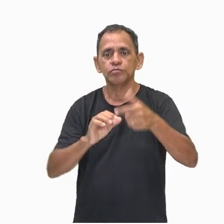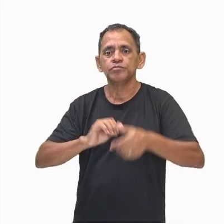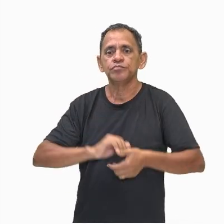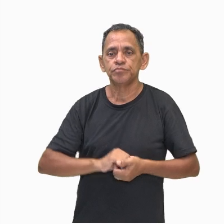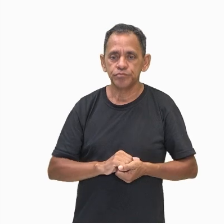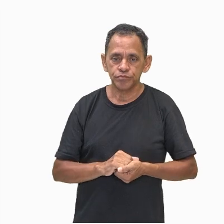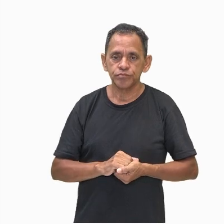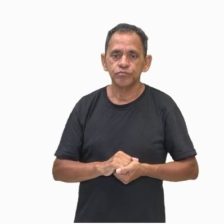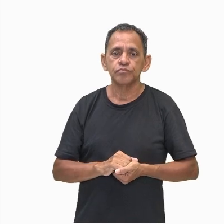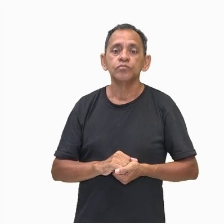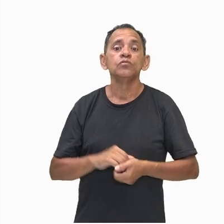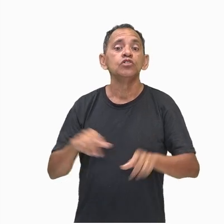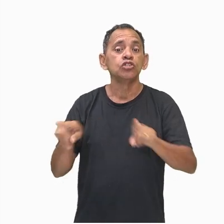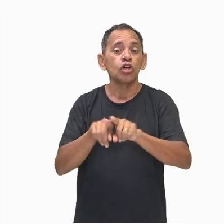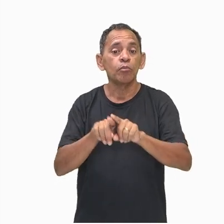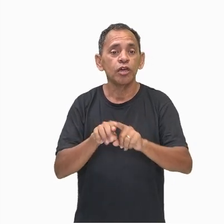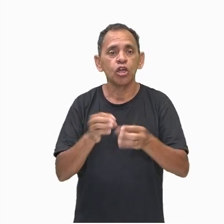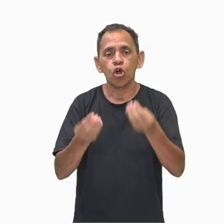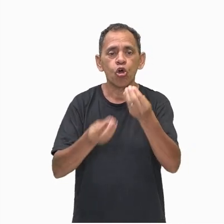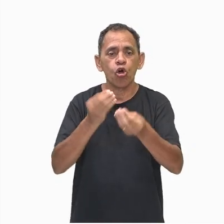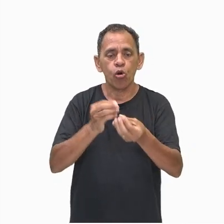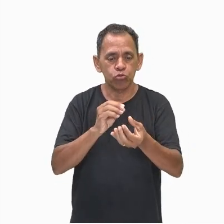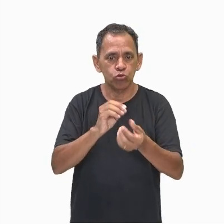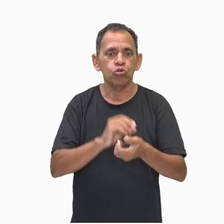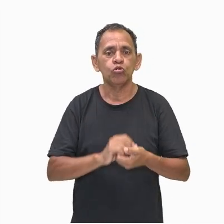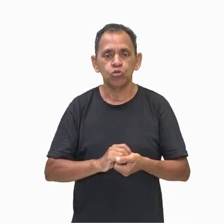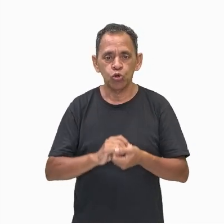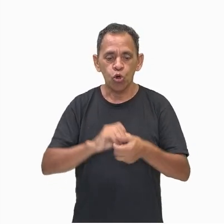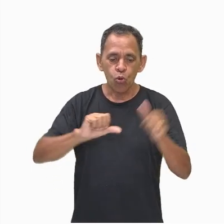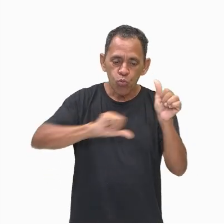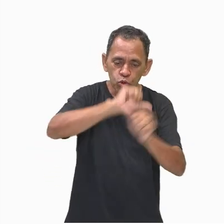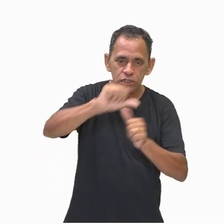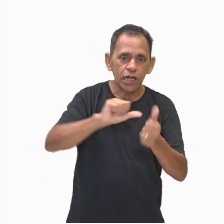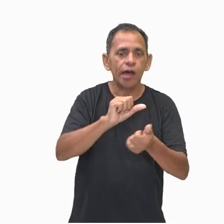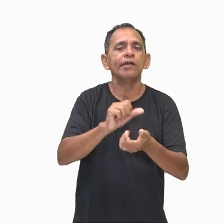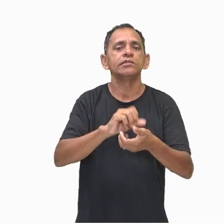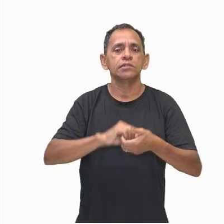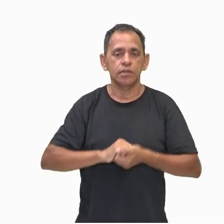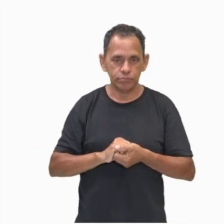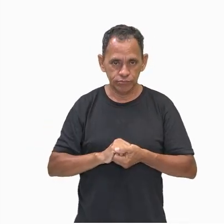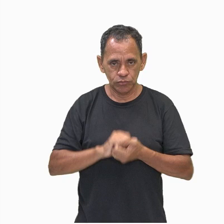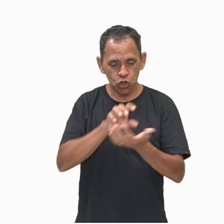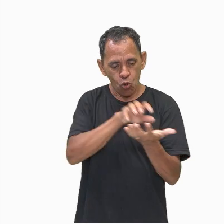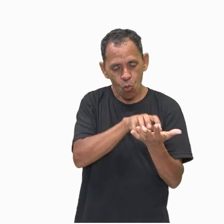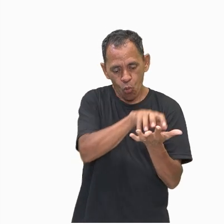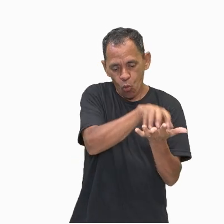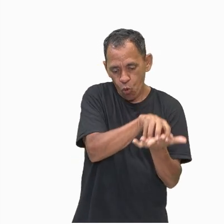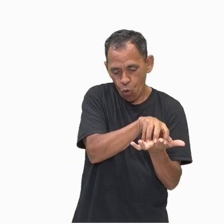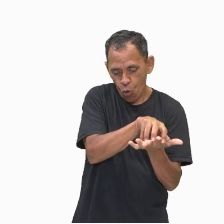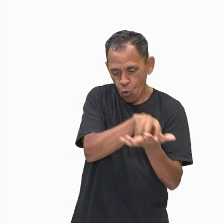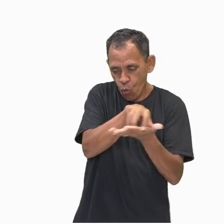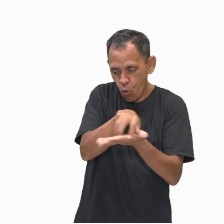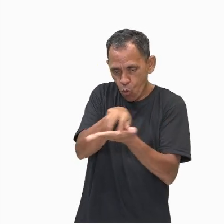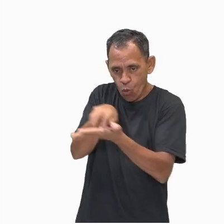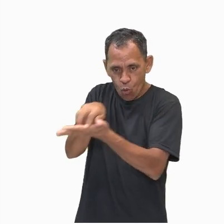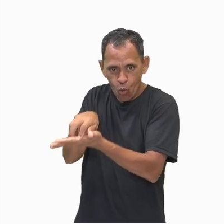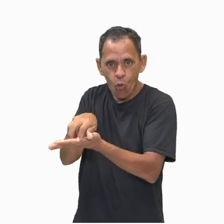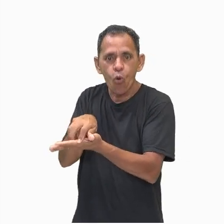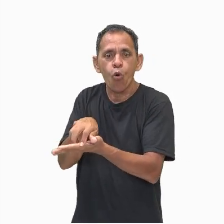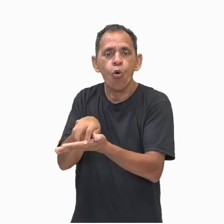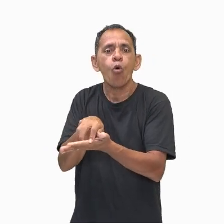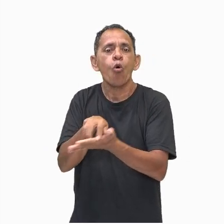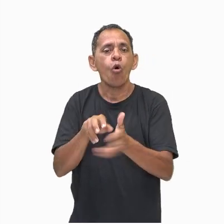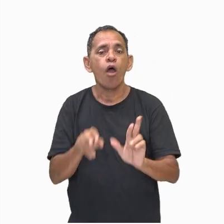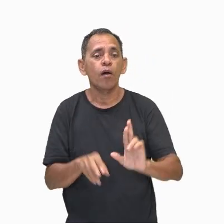conhecido aí como deslocamento escolar escalar melhor dizendo vai ser representada pela letra Delta